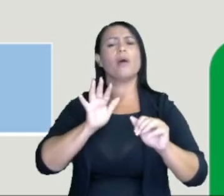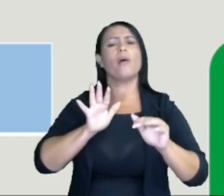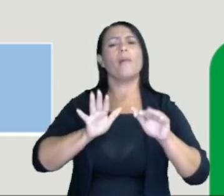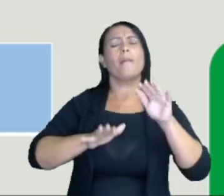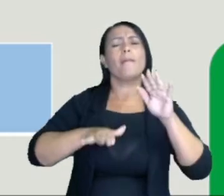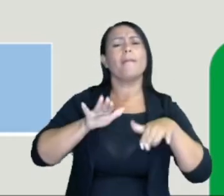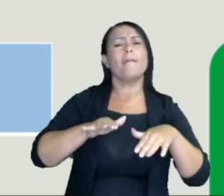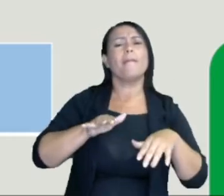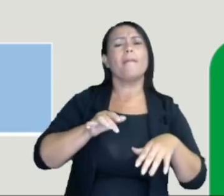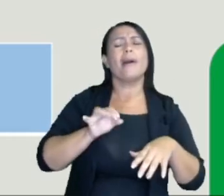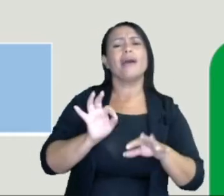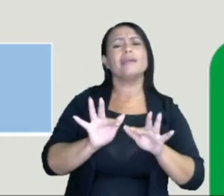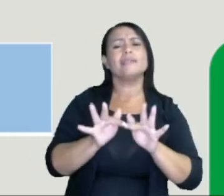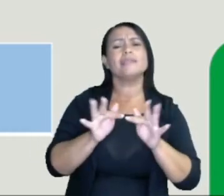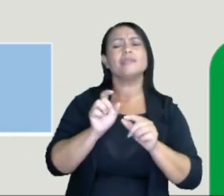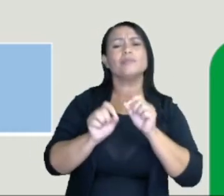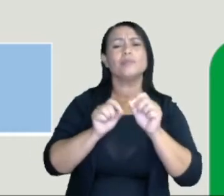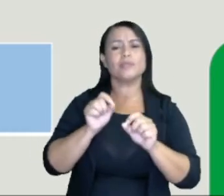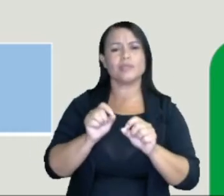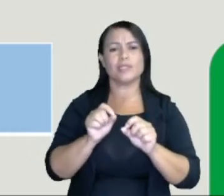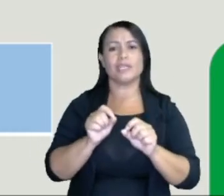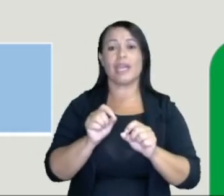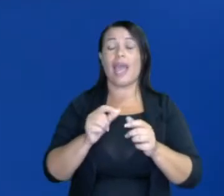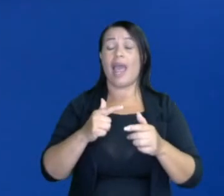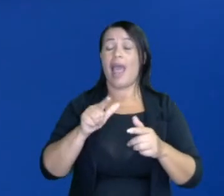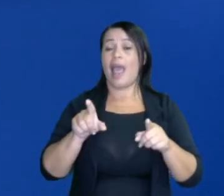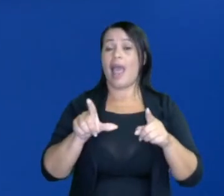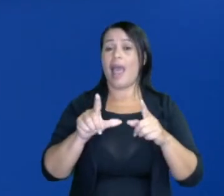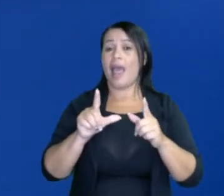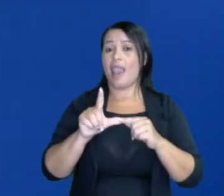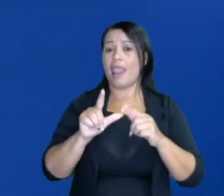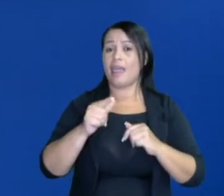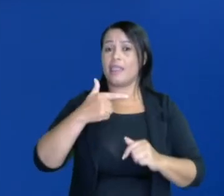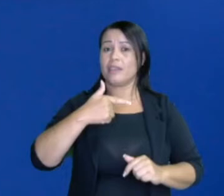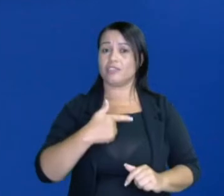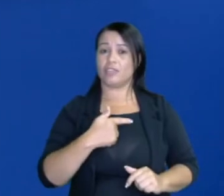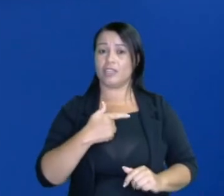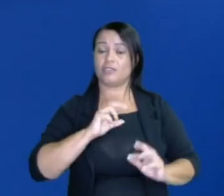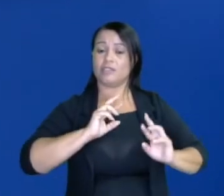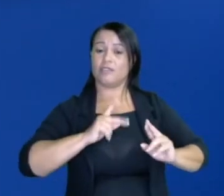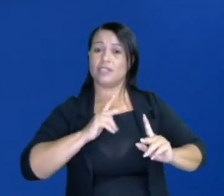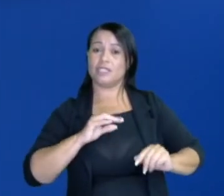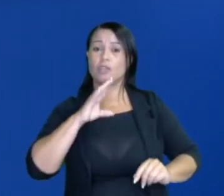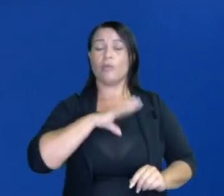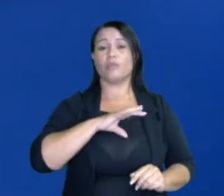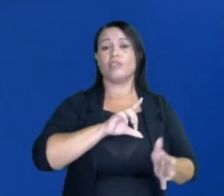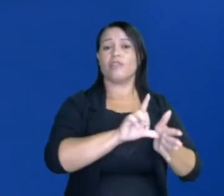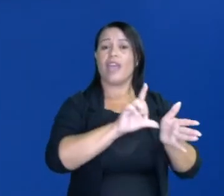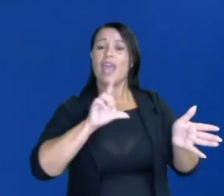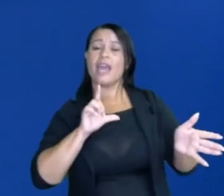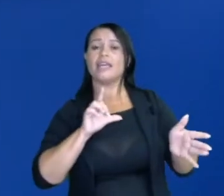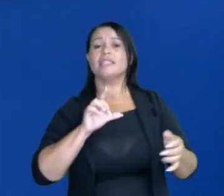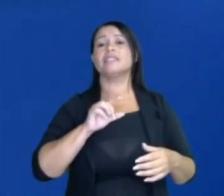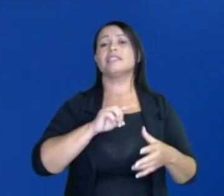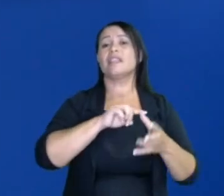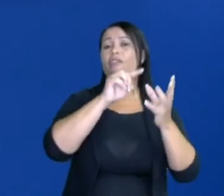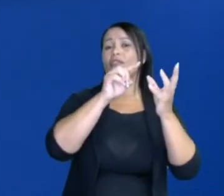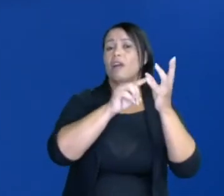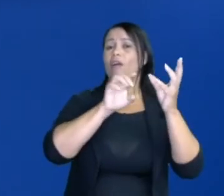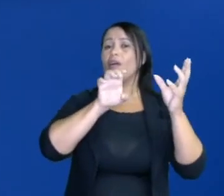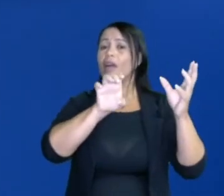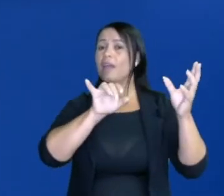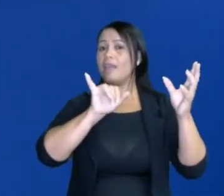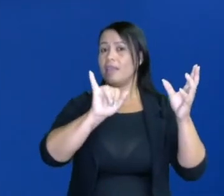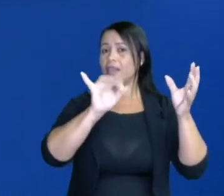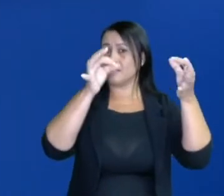Basicamente, a letra G só se diferencia do português quando ela vem antes da vogal E e